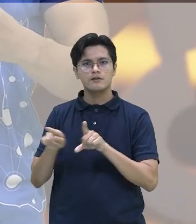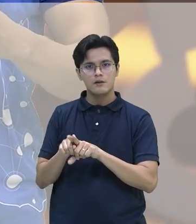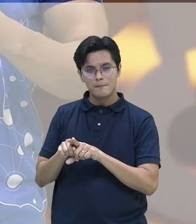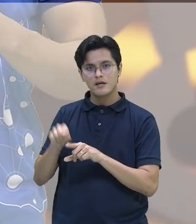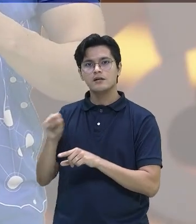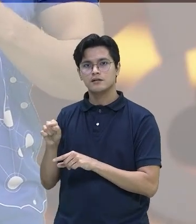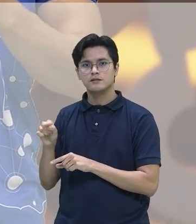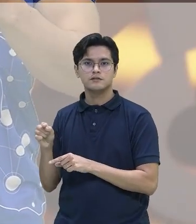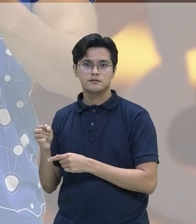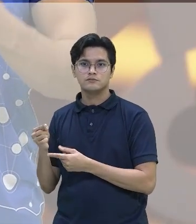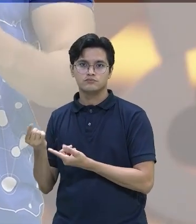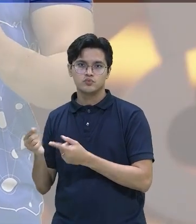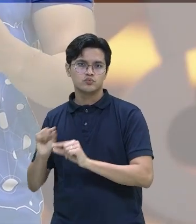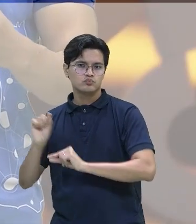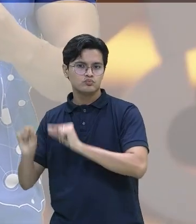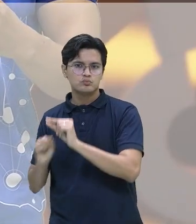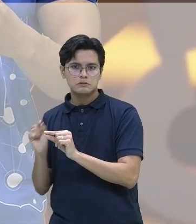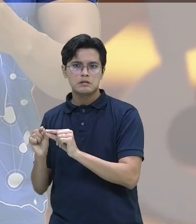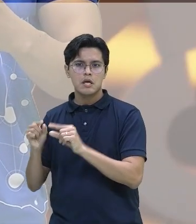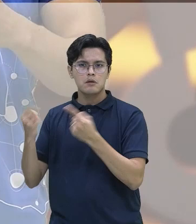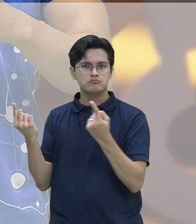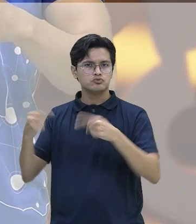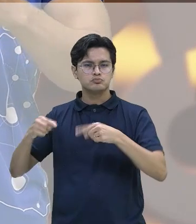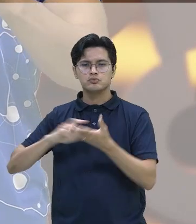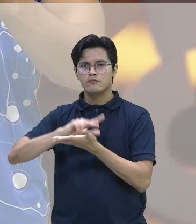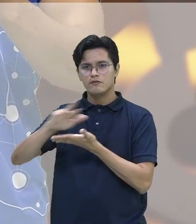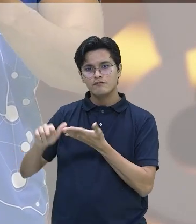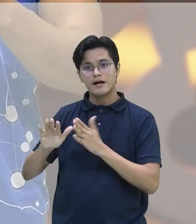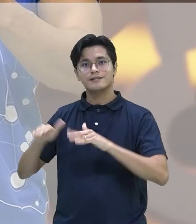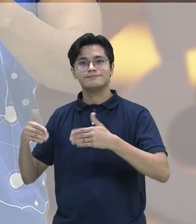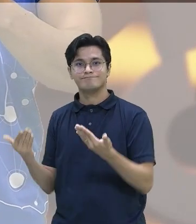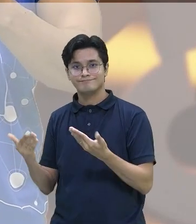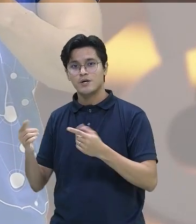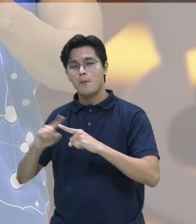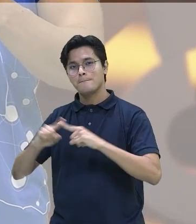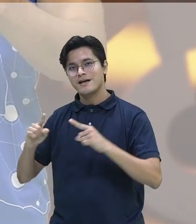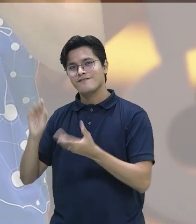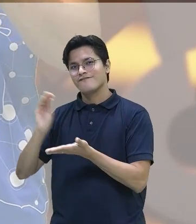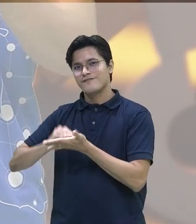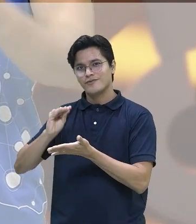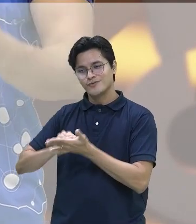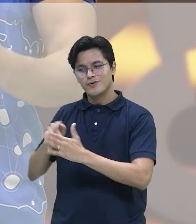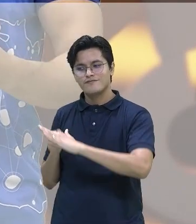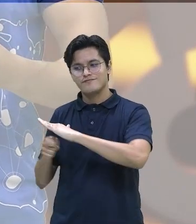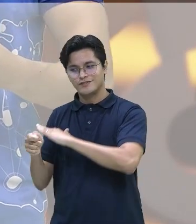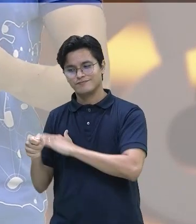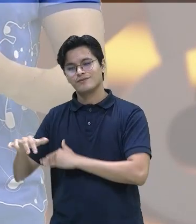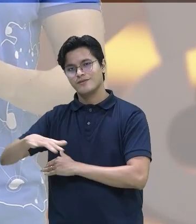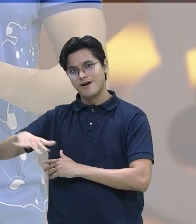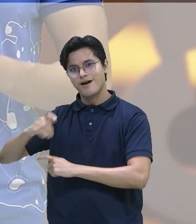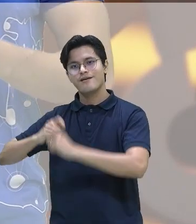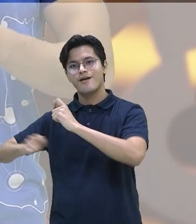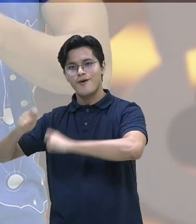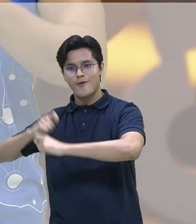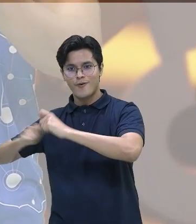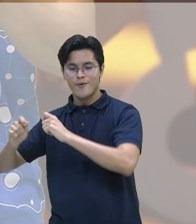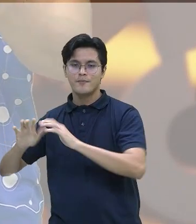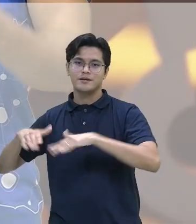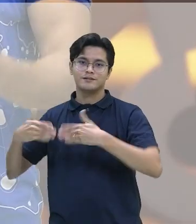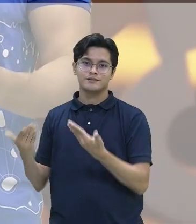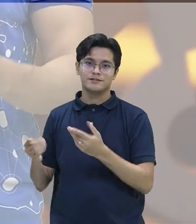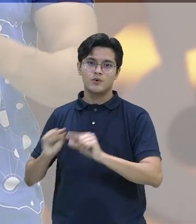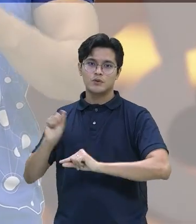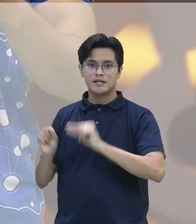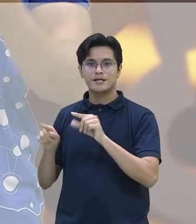muito nebuloso para os soviéticos. E aí o sistema também tinha muitos problemas, como corrupção, era